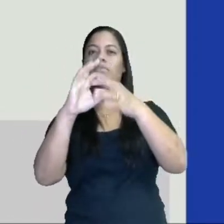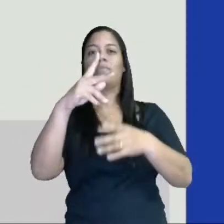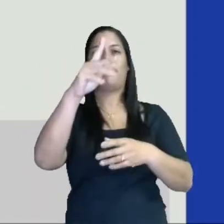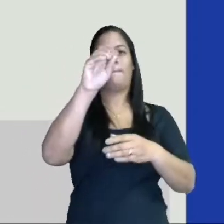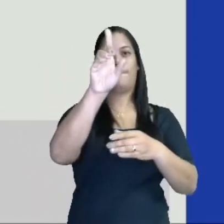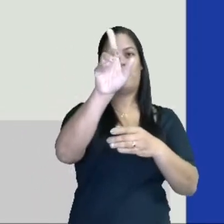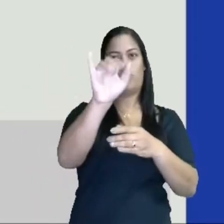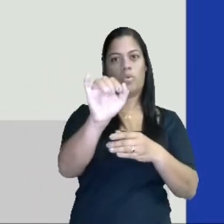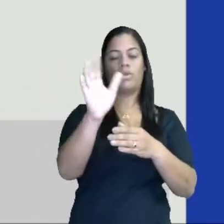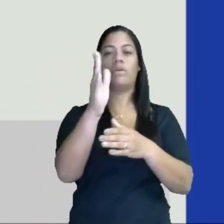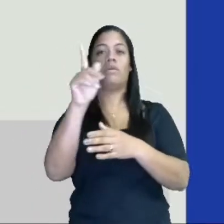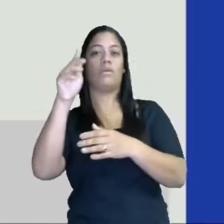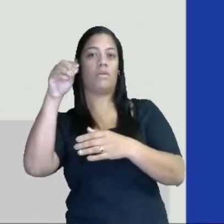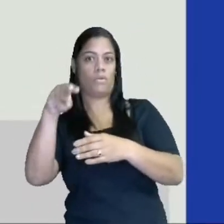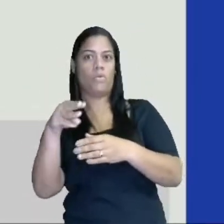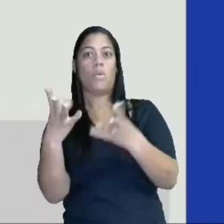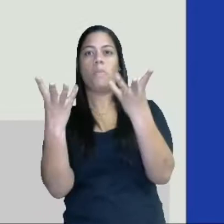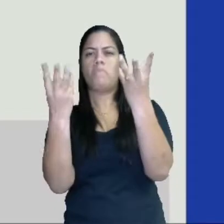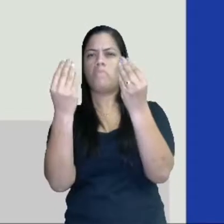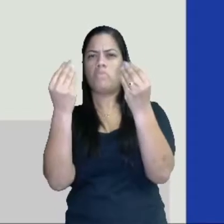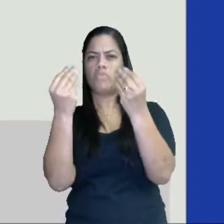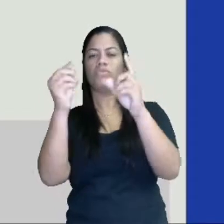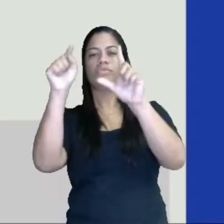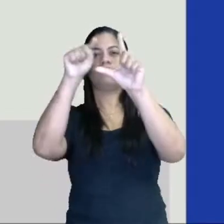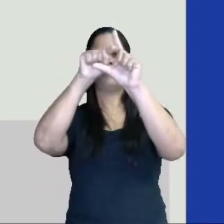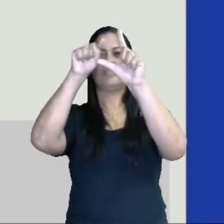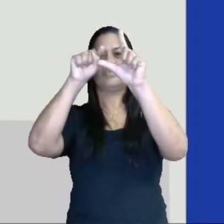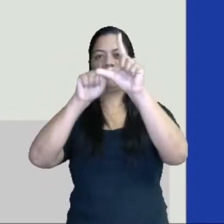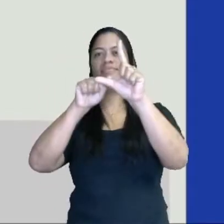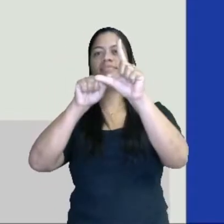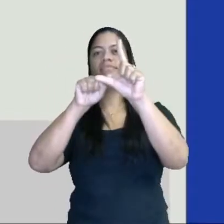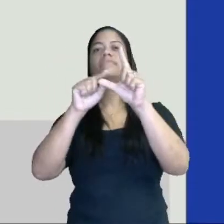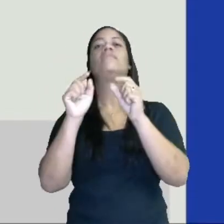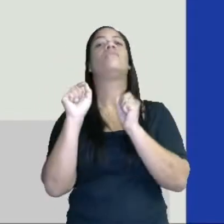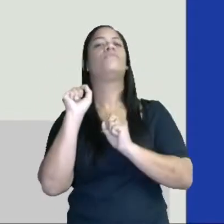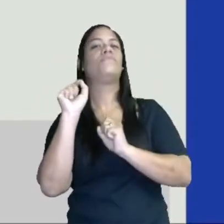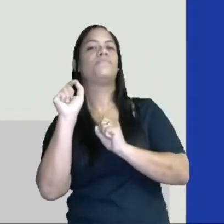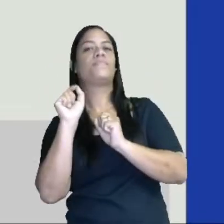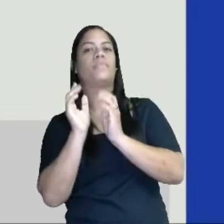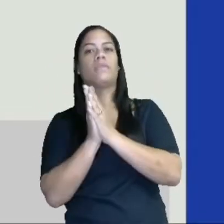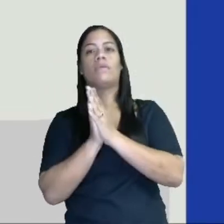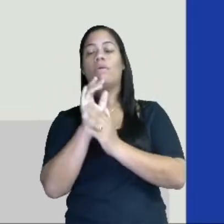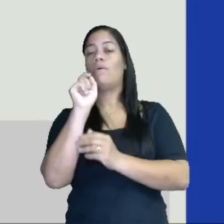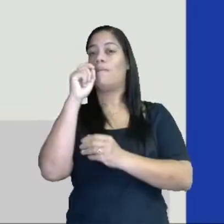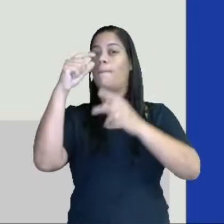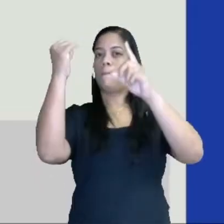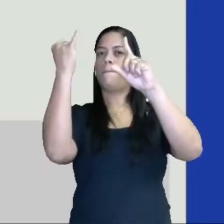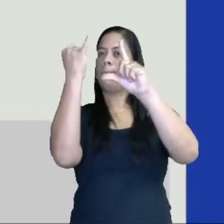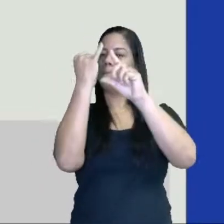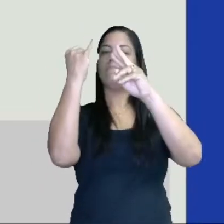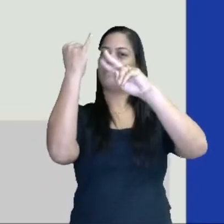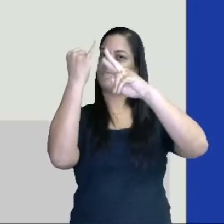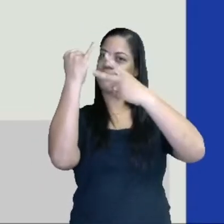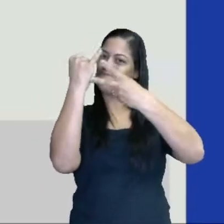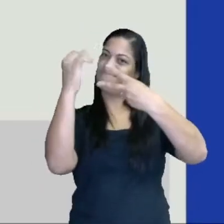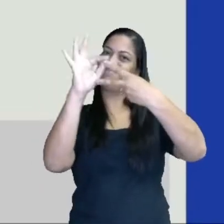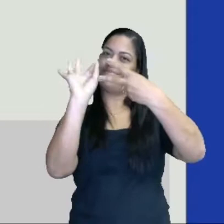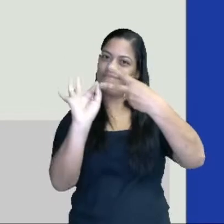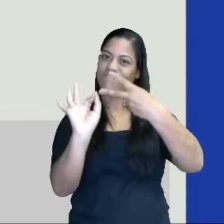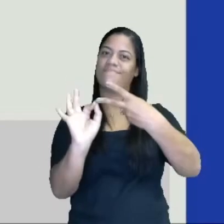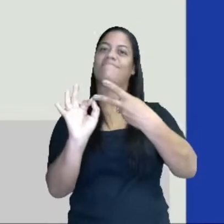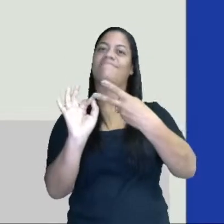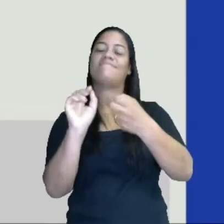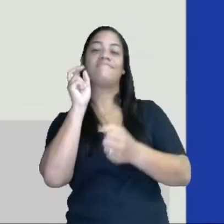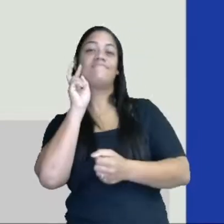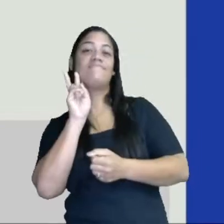e gon, que significa muitos ângulos, tá? Então, ou seja, um polígono nós vamos ver, né? Vocês vão ver daqui a